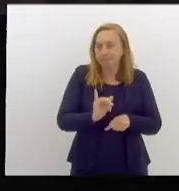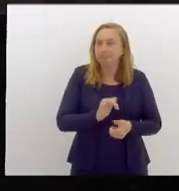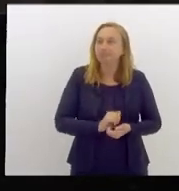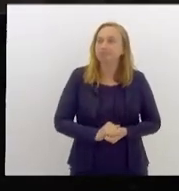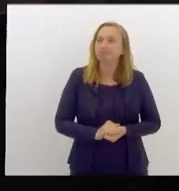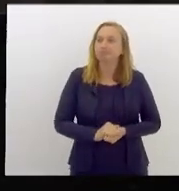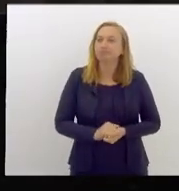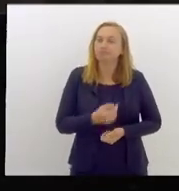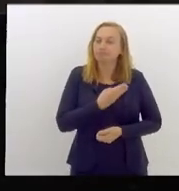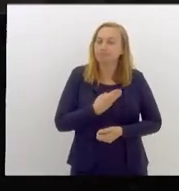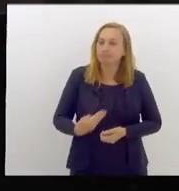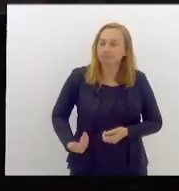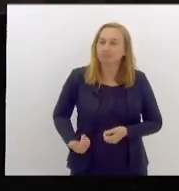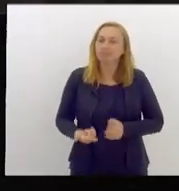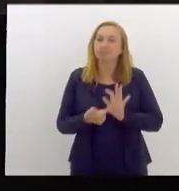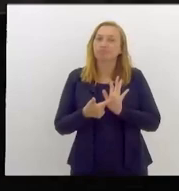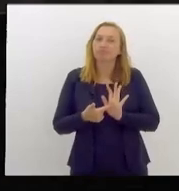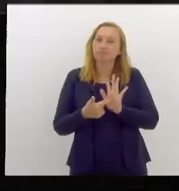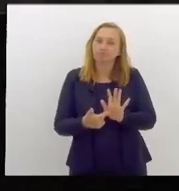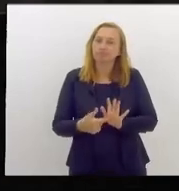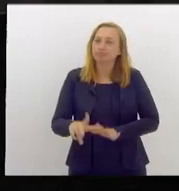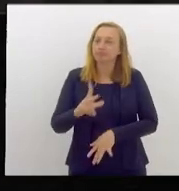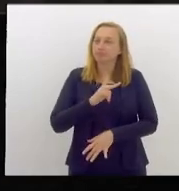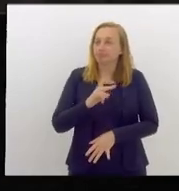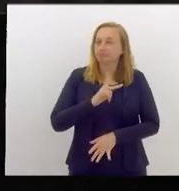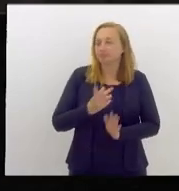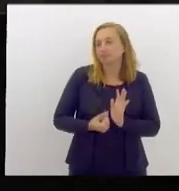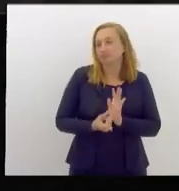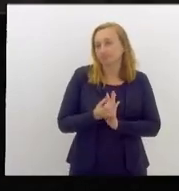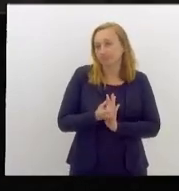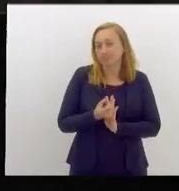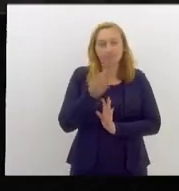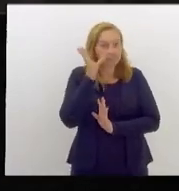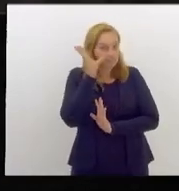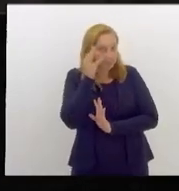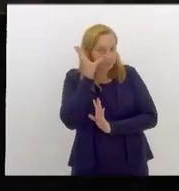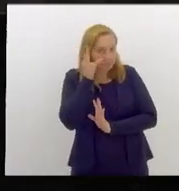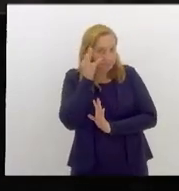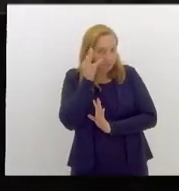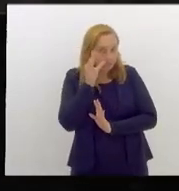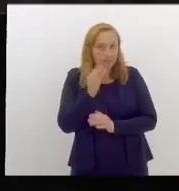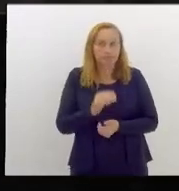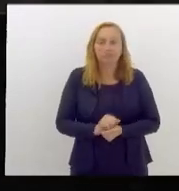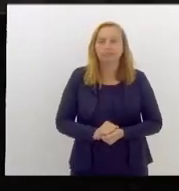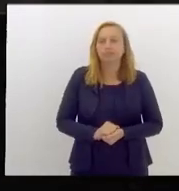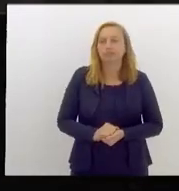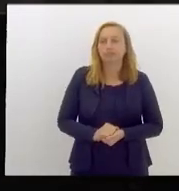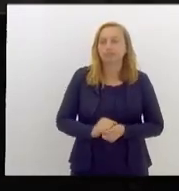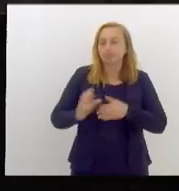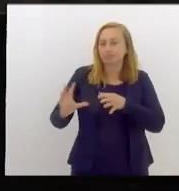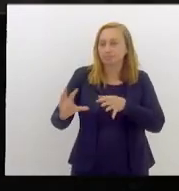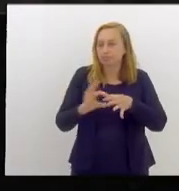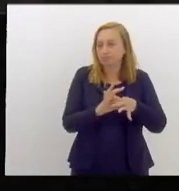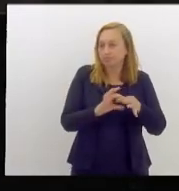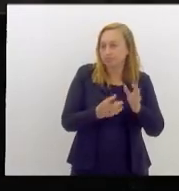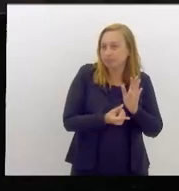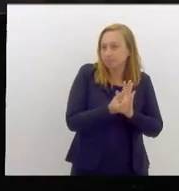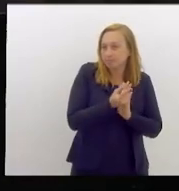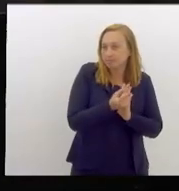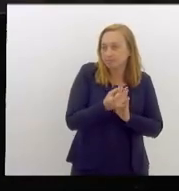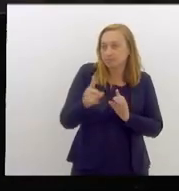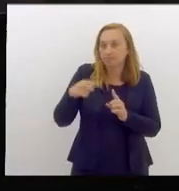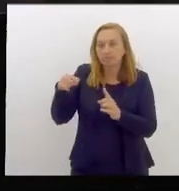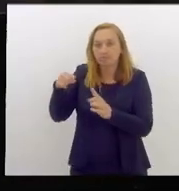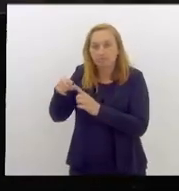que o governo tenha demonstrado no próprio orçamento o interesse de linkar o orçamento com os